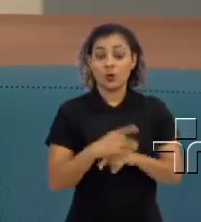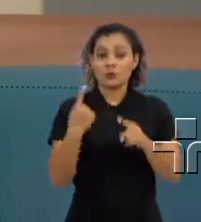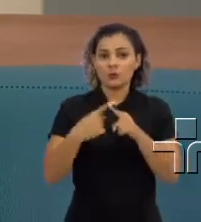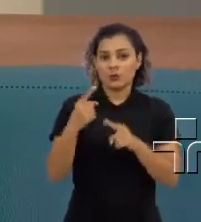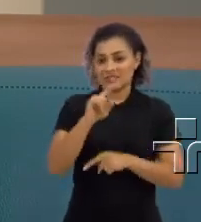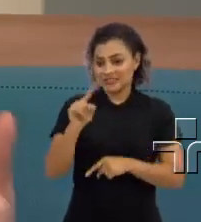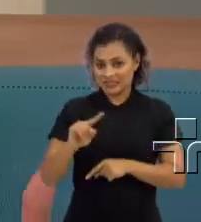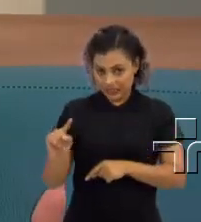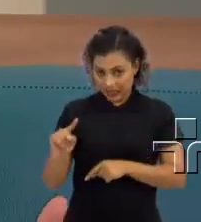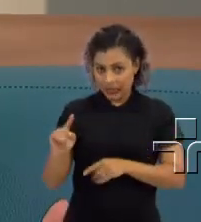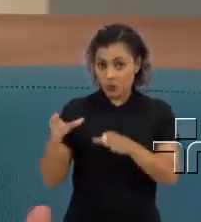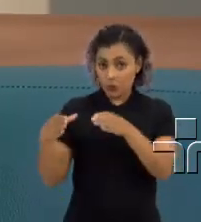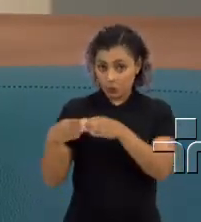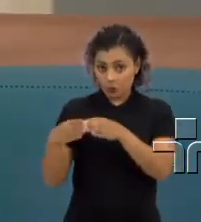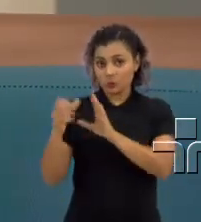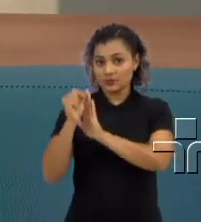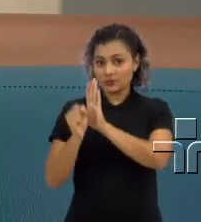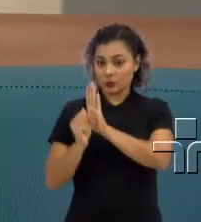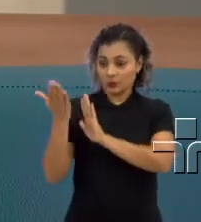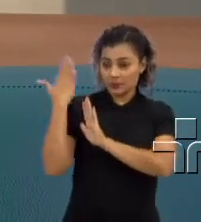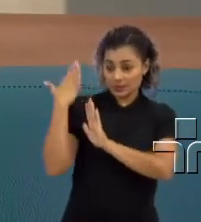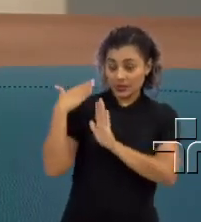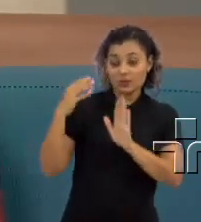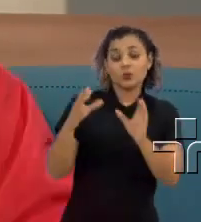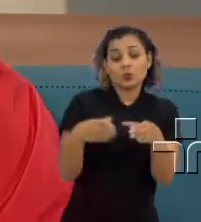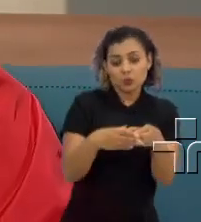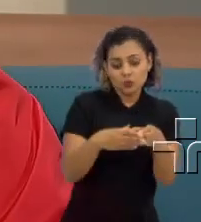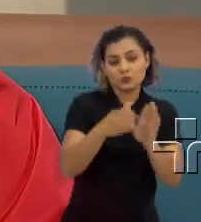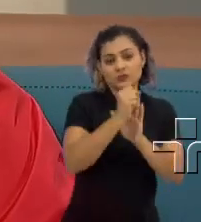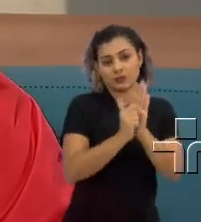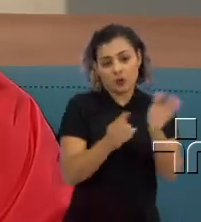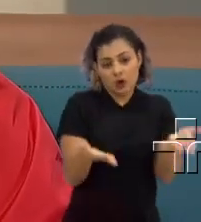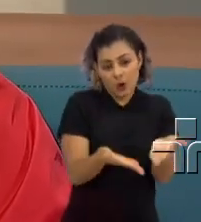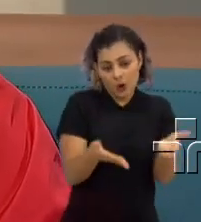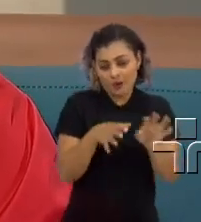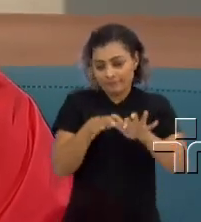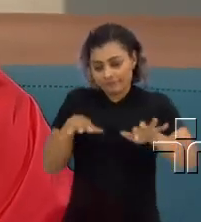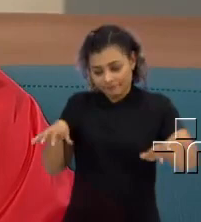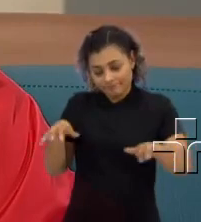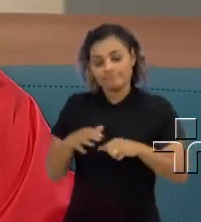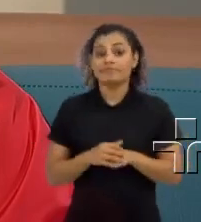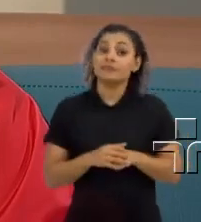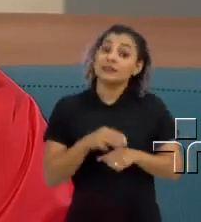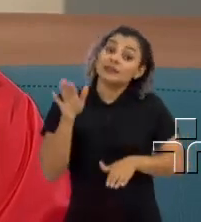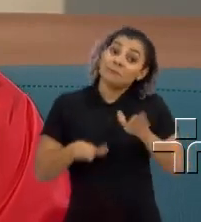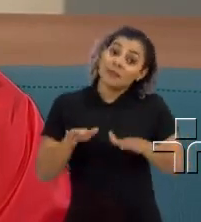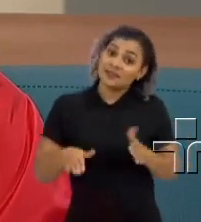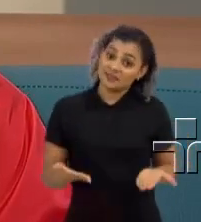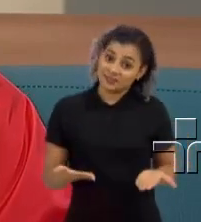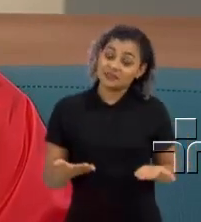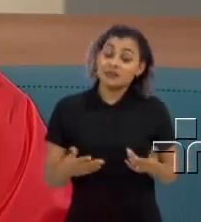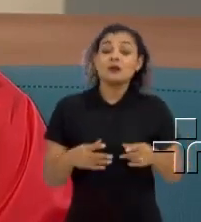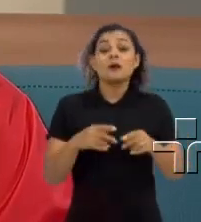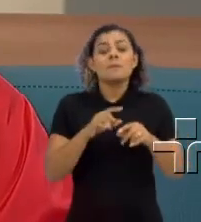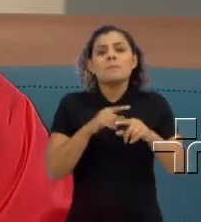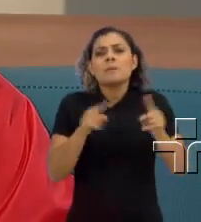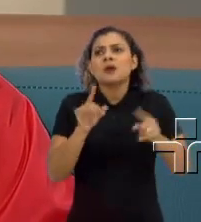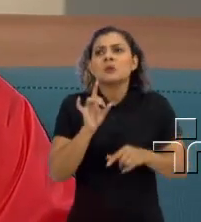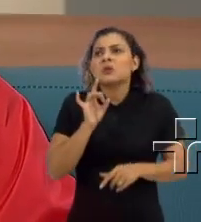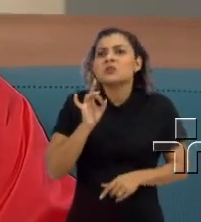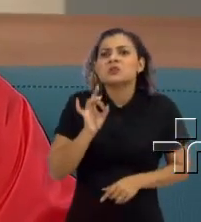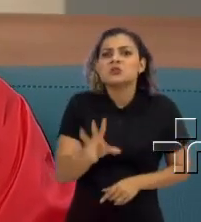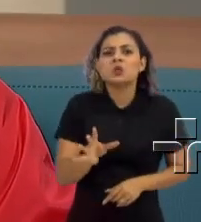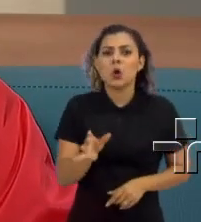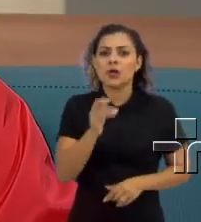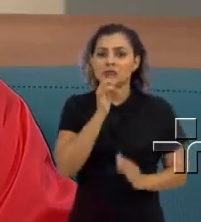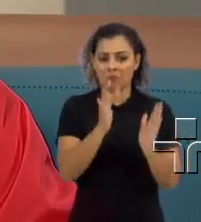Zs, uma parte nasceu no século passado e uma parte nesse século, né? E ela não é só a questão